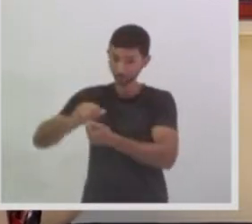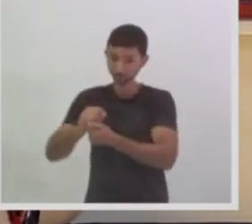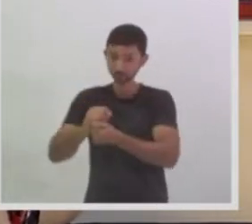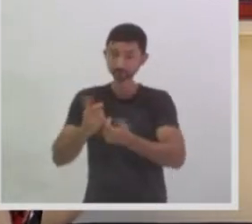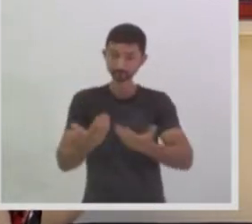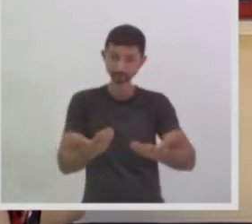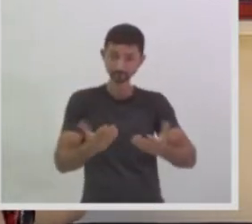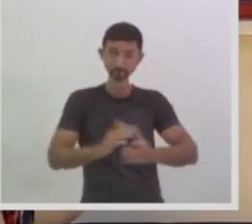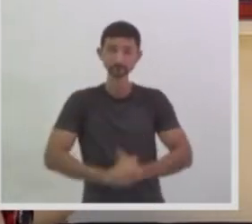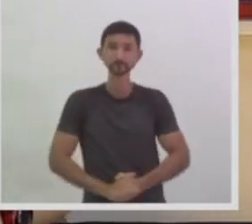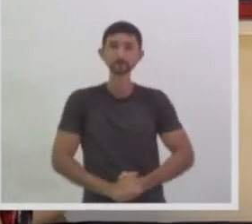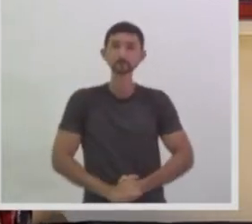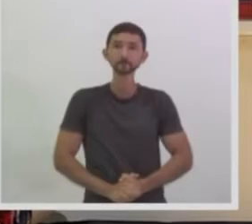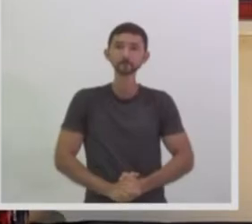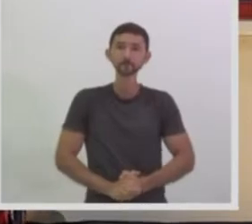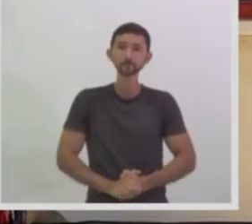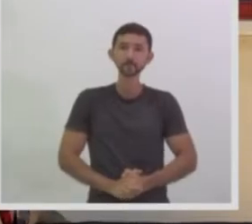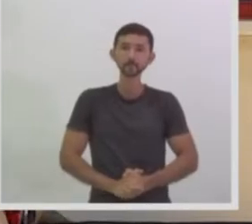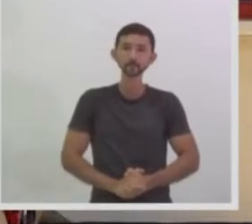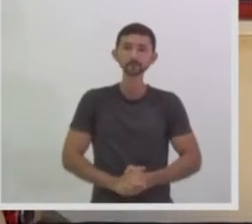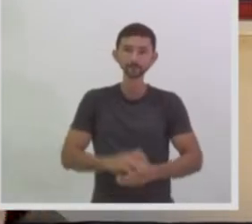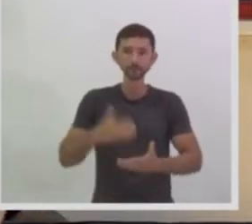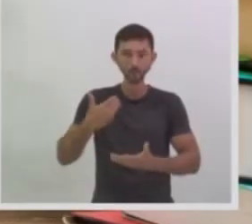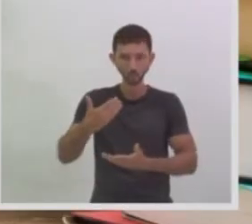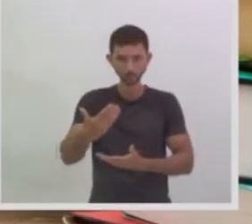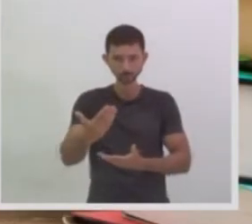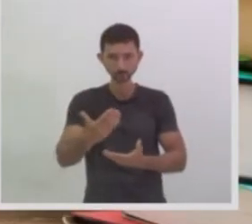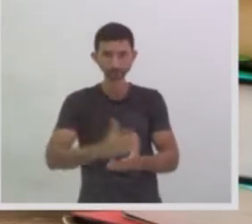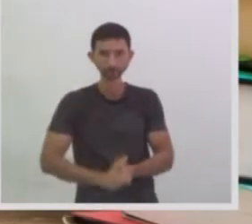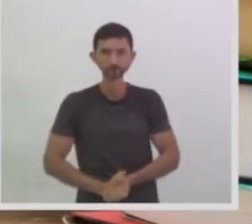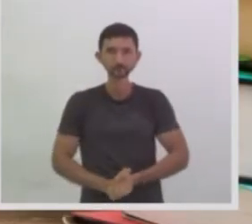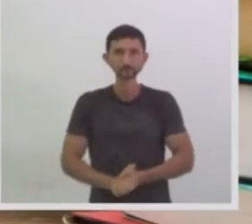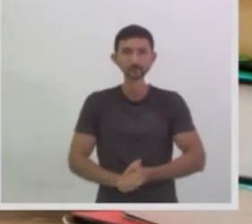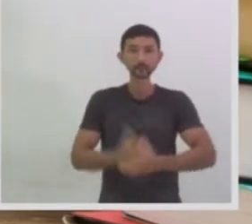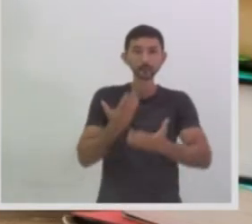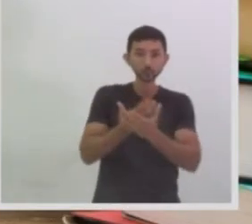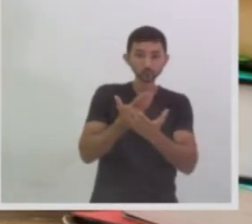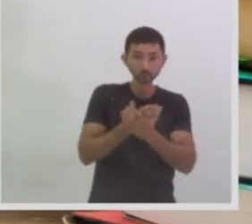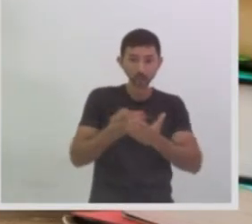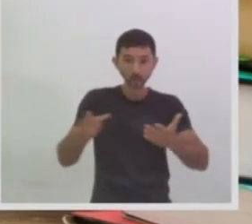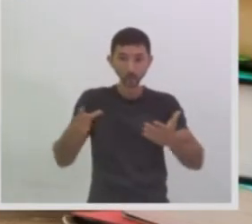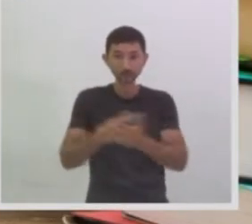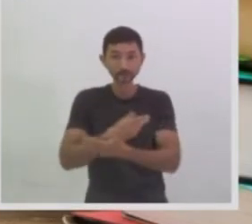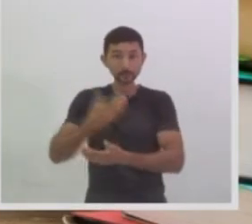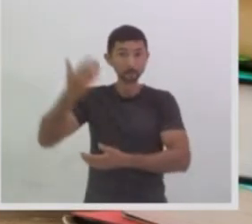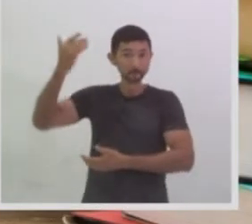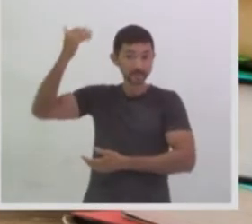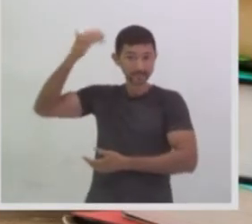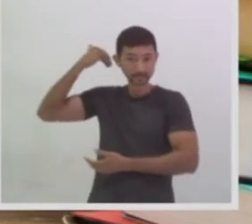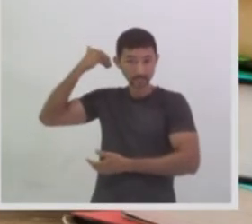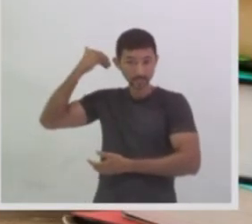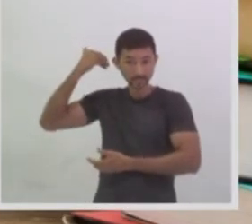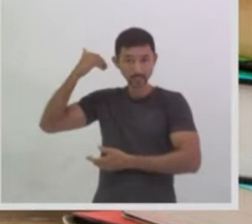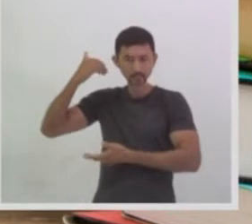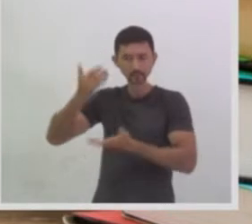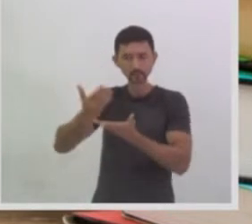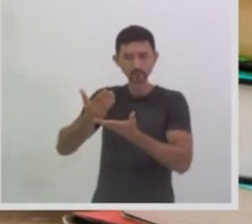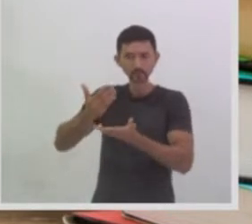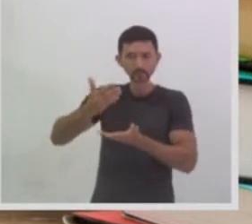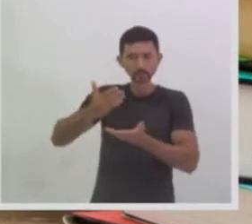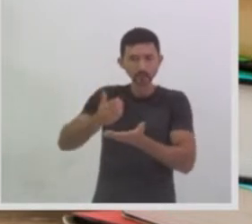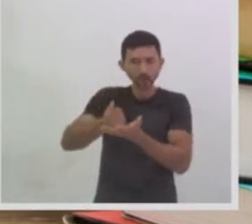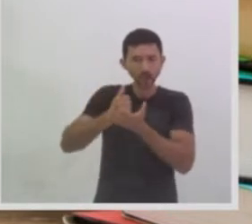Ok? Vamos continuar aqui. Estudar os acontecimentos do passado nos ajuda a